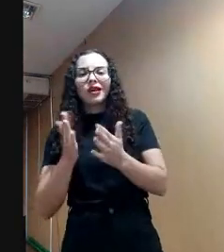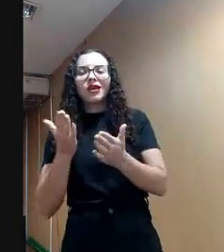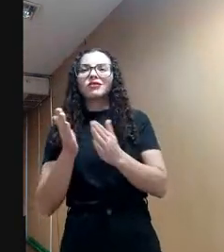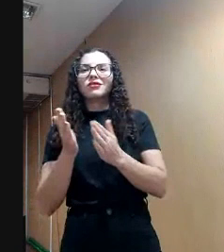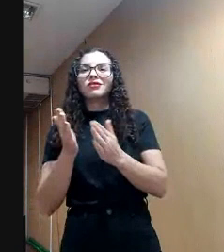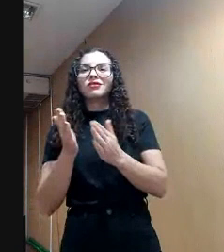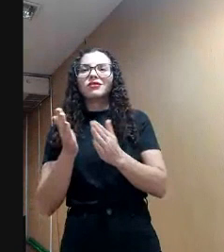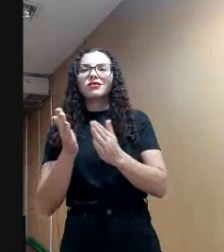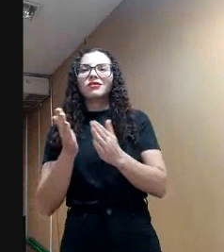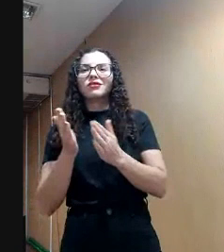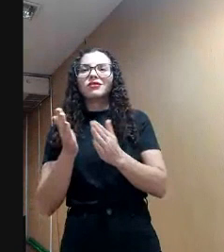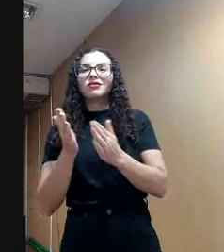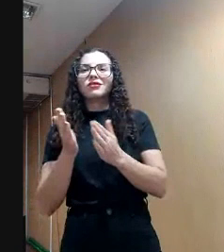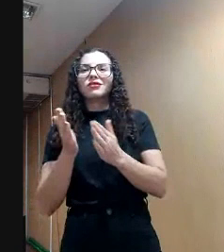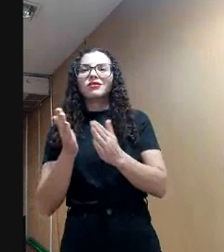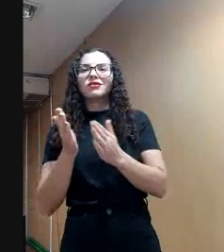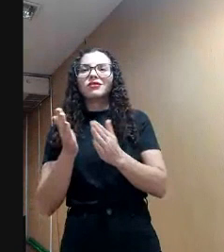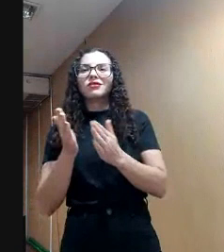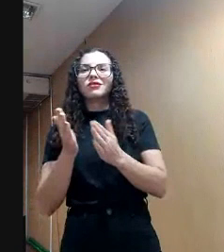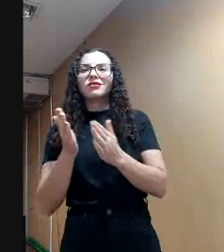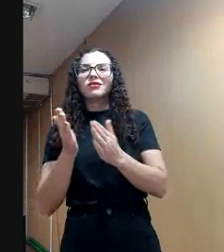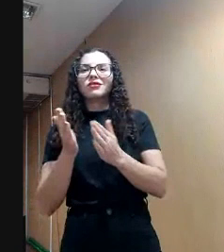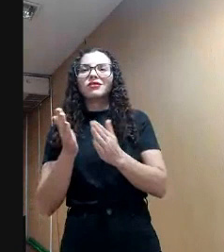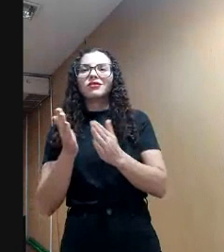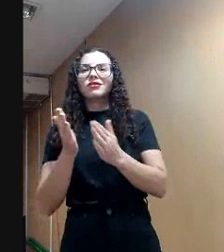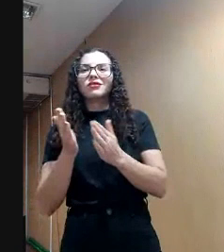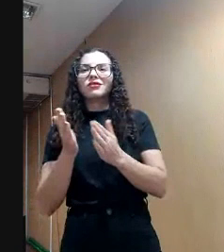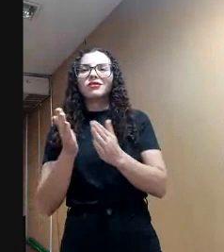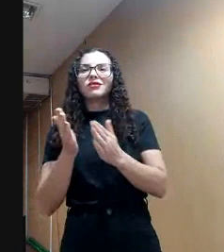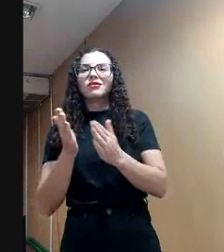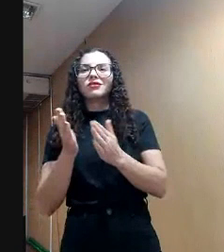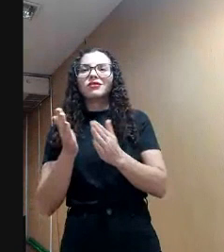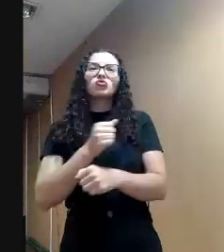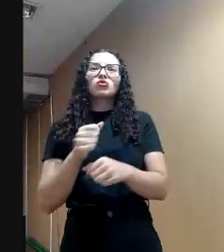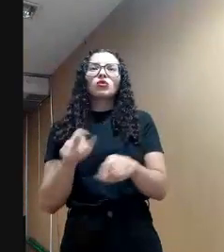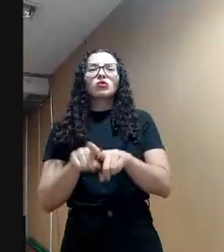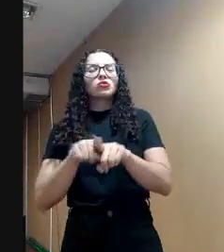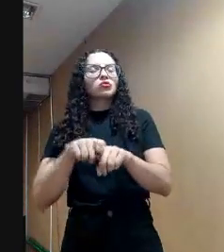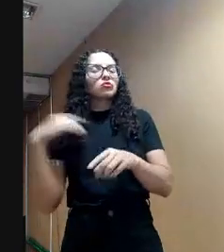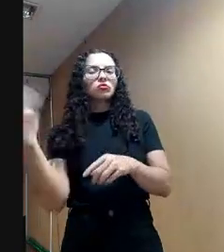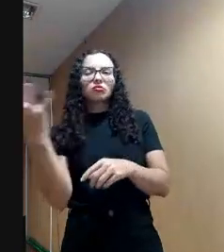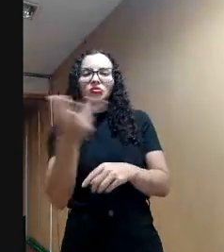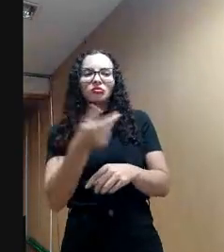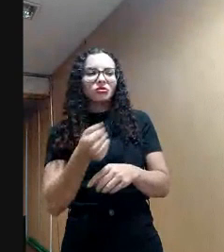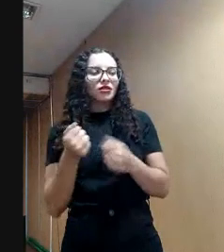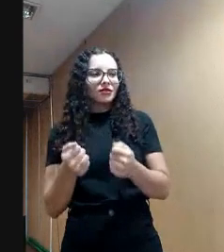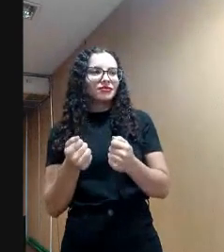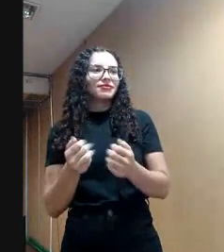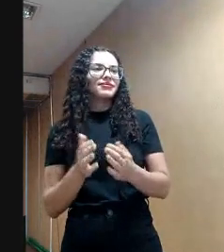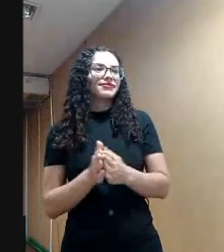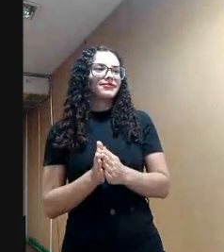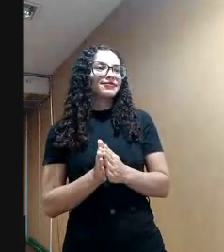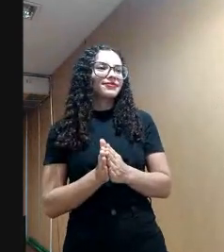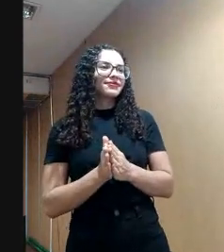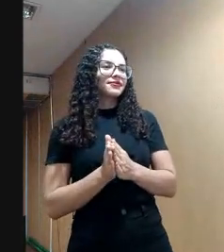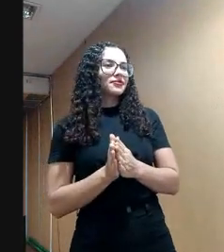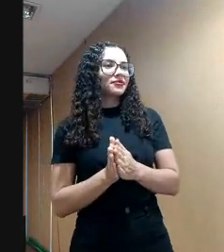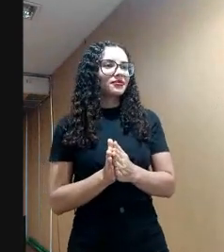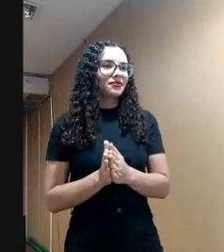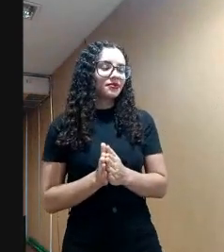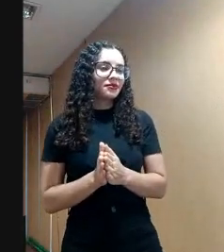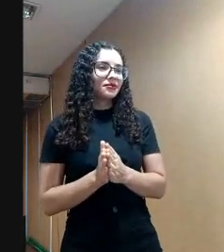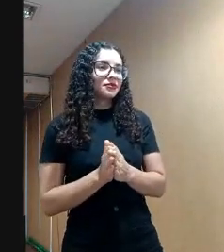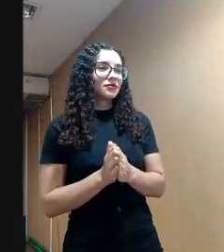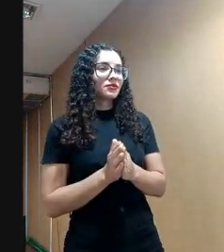administrativos, docentes, discentes, convidados e demais autoridades presentes. Para a abertura